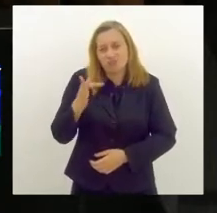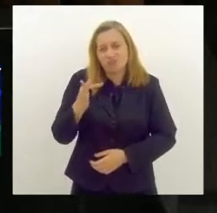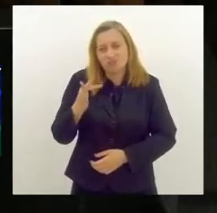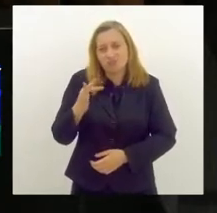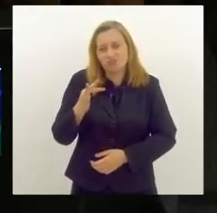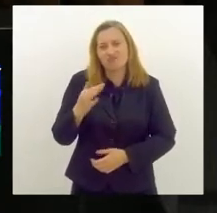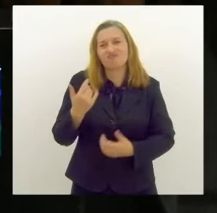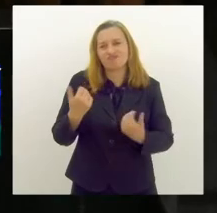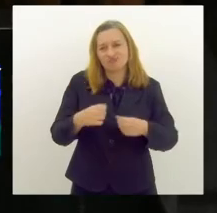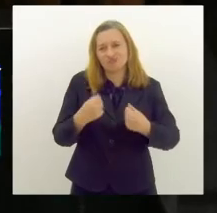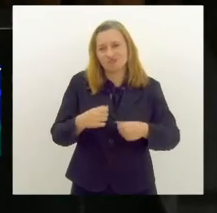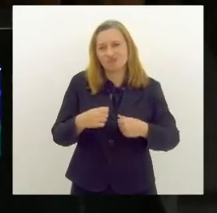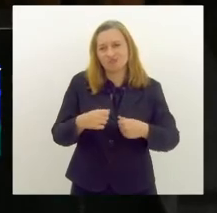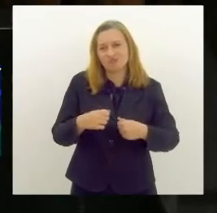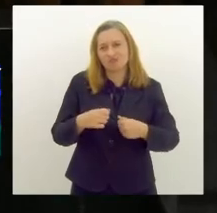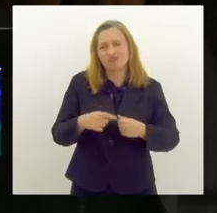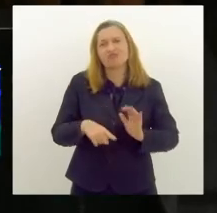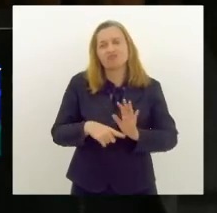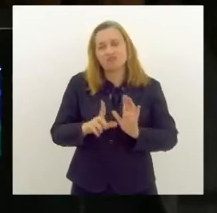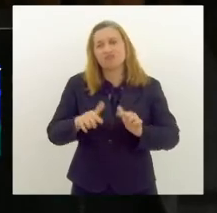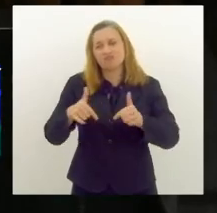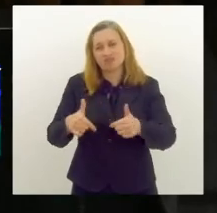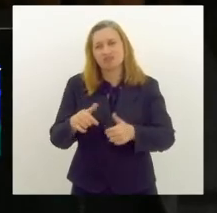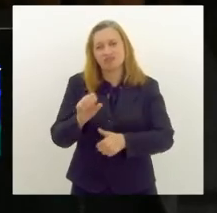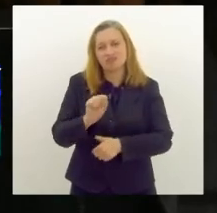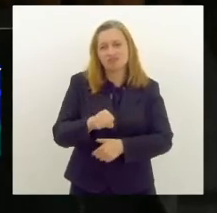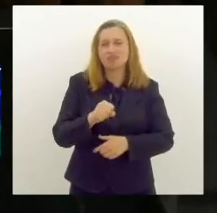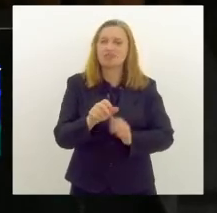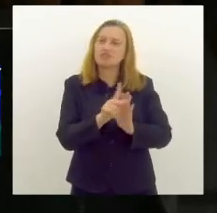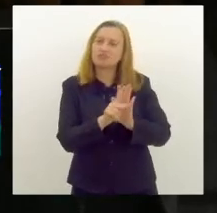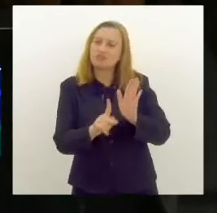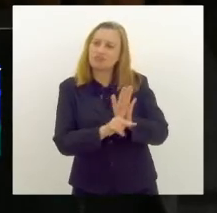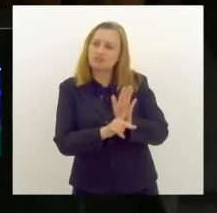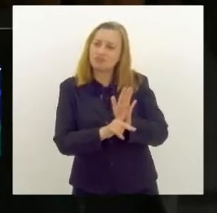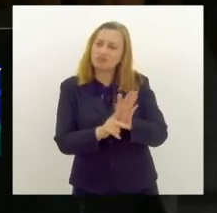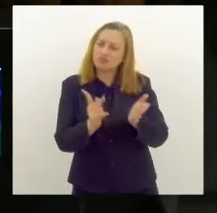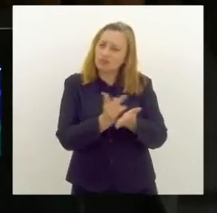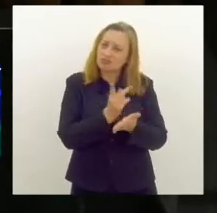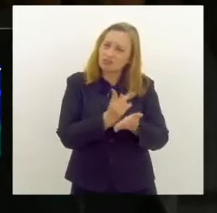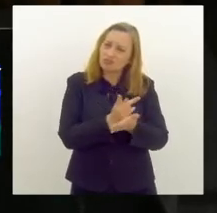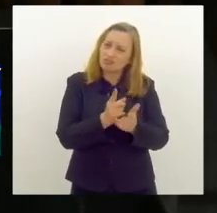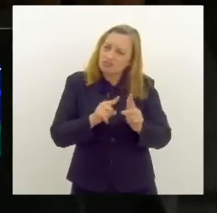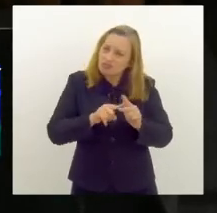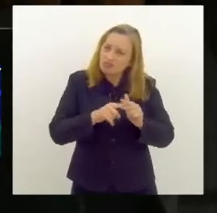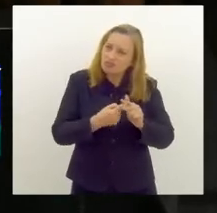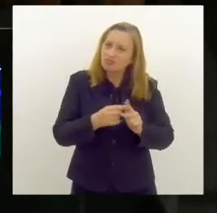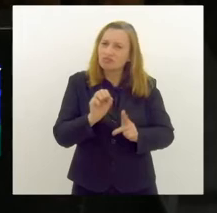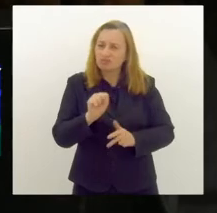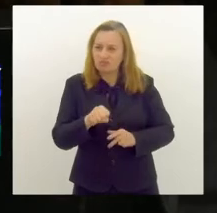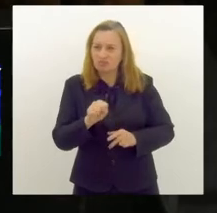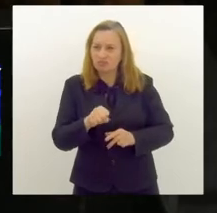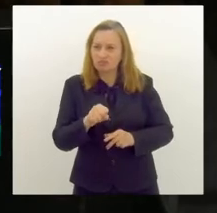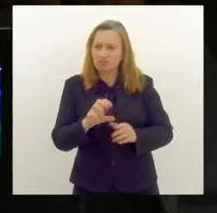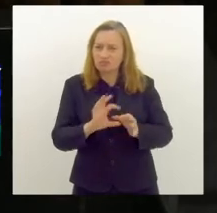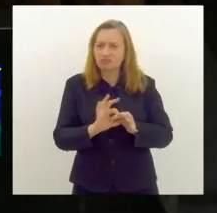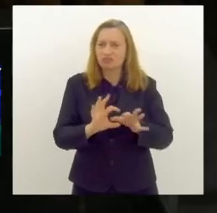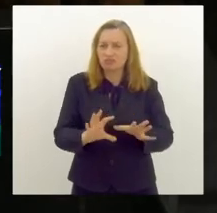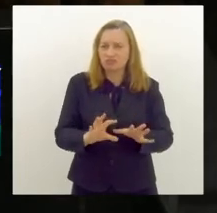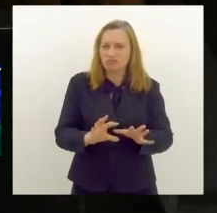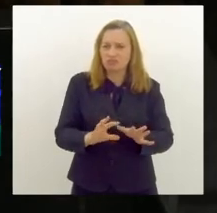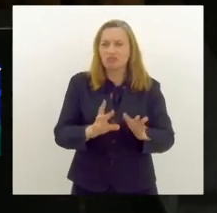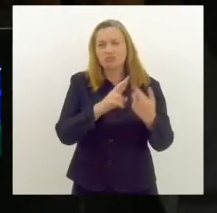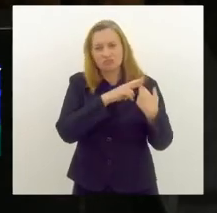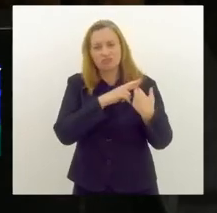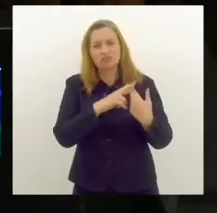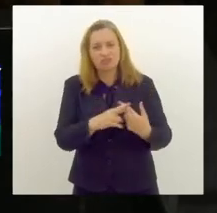devemos fazer alguma coisa. Se o projeto não está correto, vamos dar uma consertada. É autorizativo, a